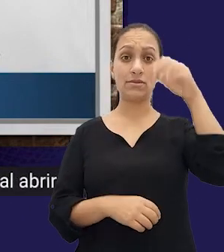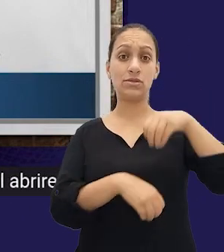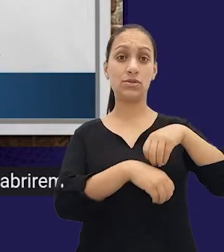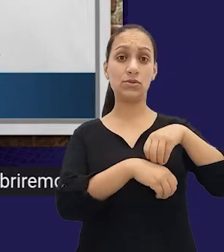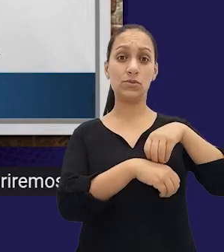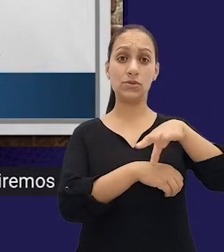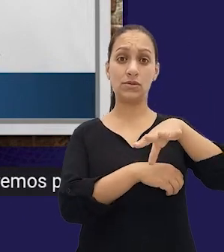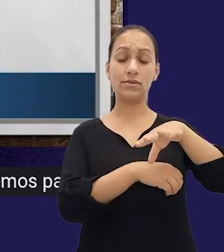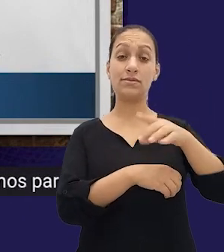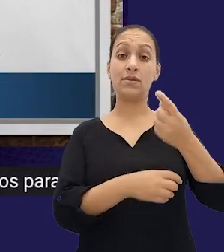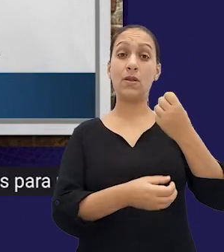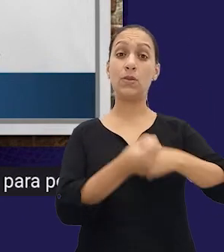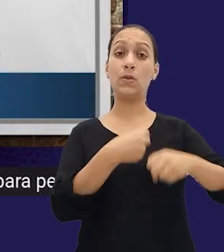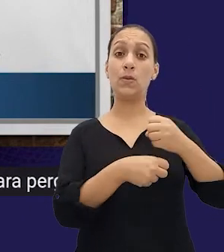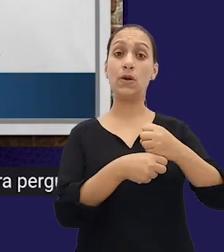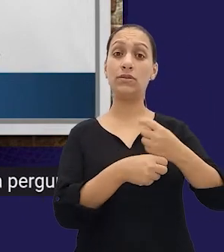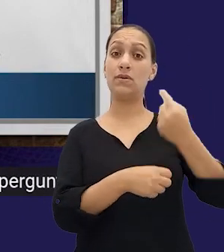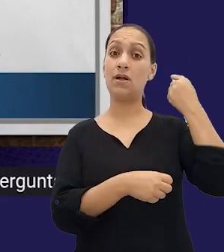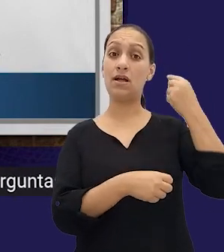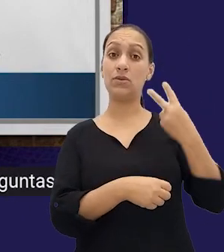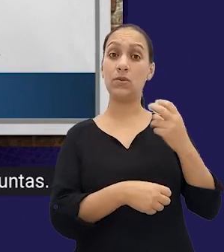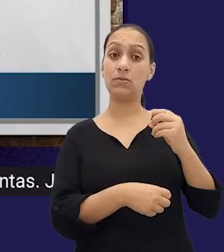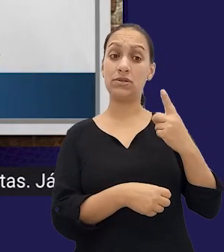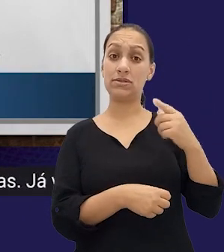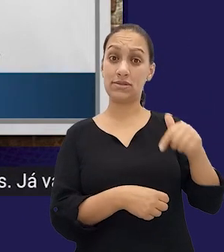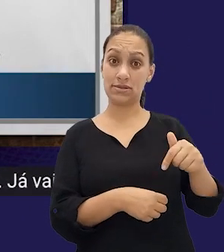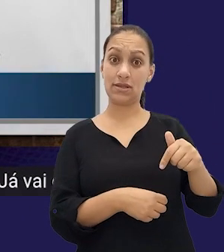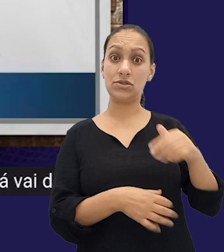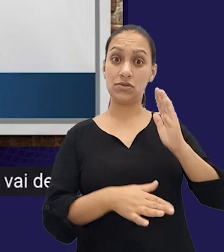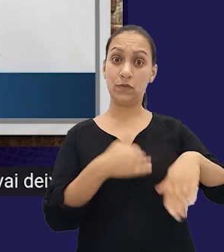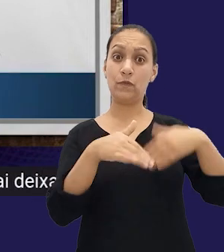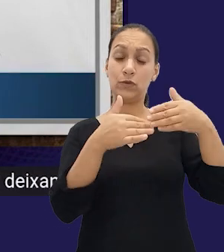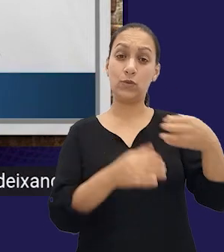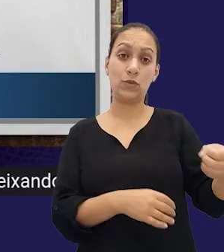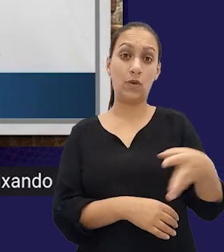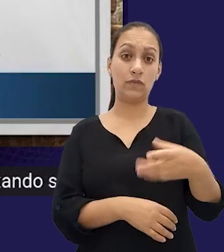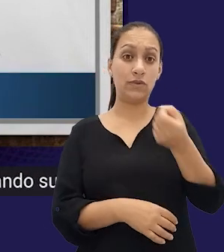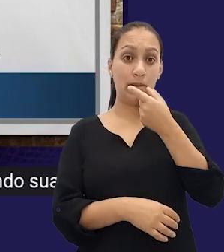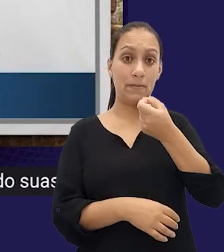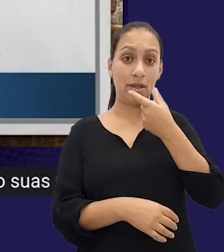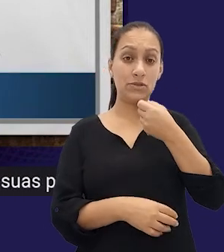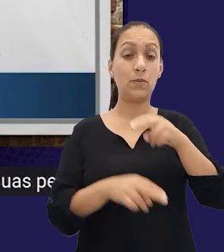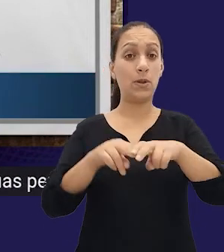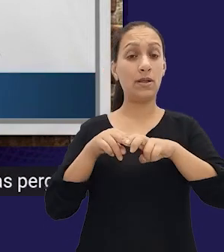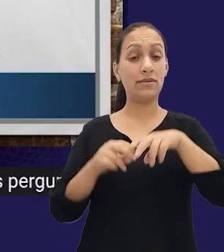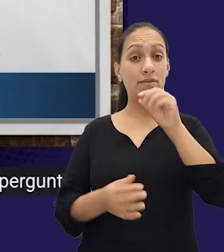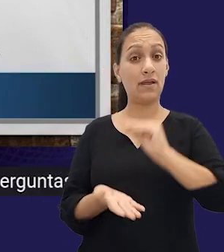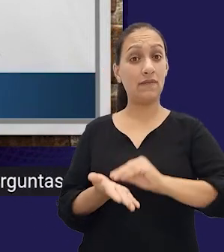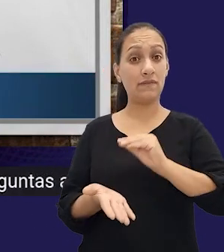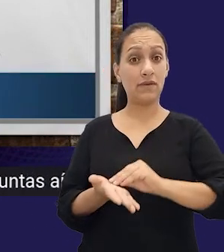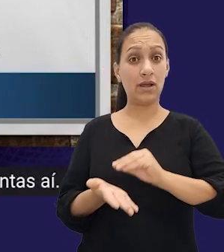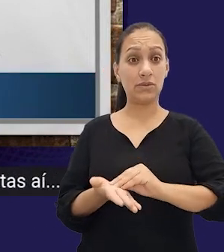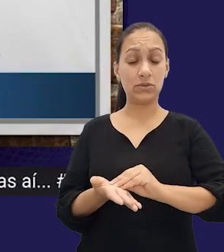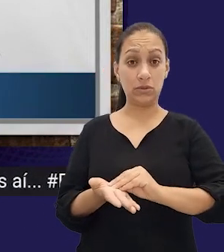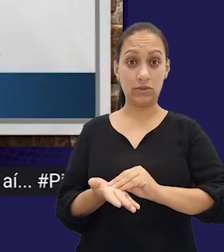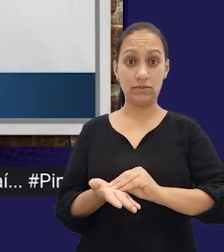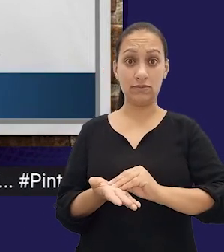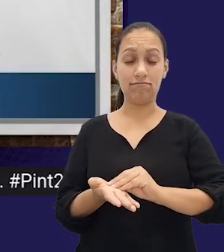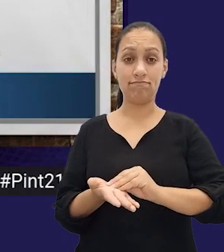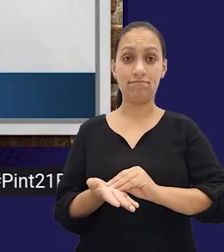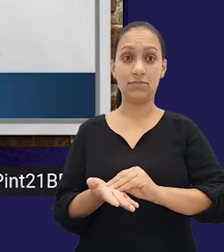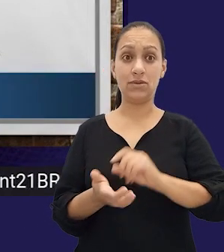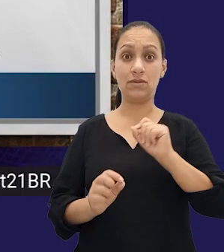sugeridas lá em 2017 para o desenvolvimento de novas drogas, em razão da escassez de medicamentos que nós estamos vivendo e com